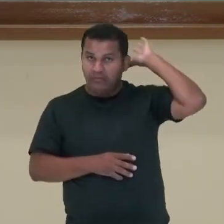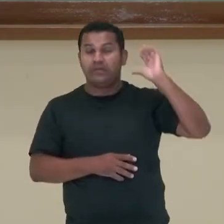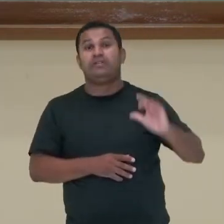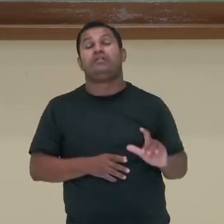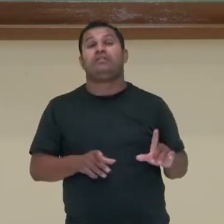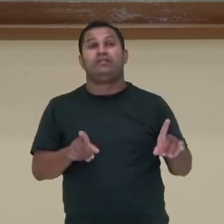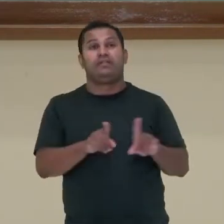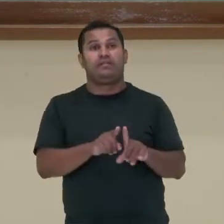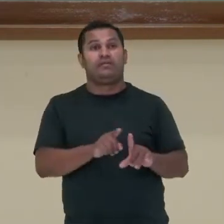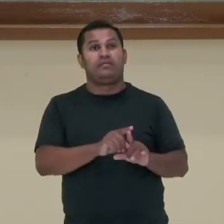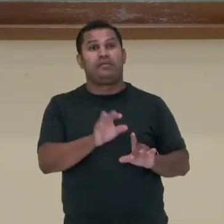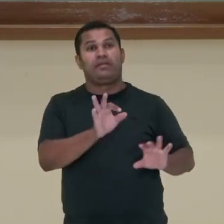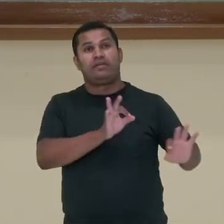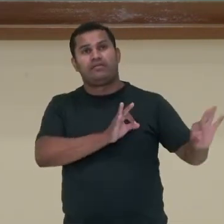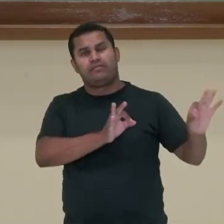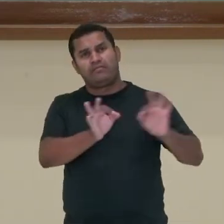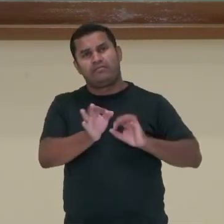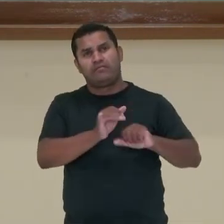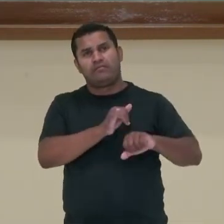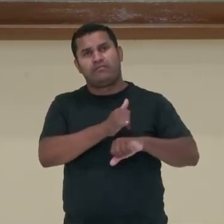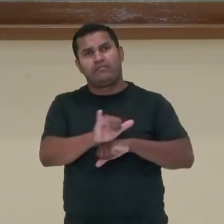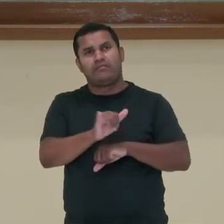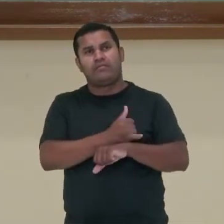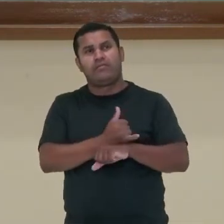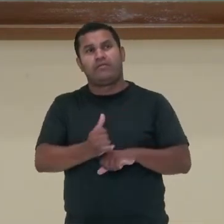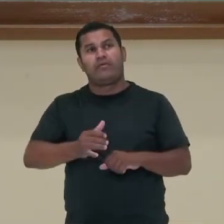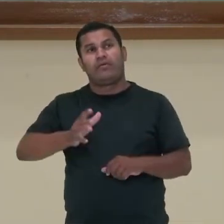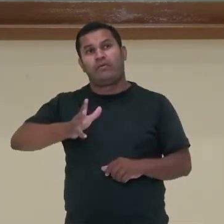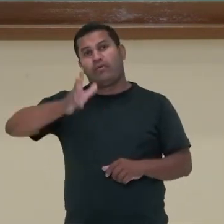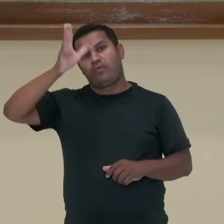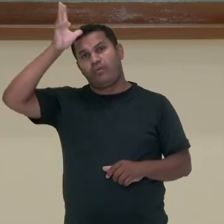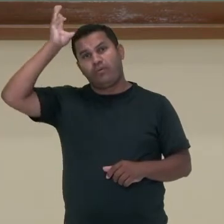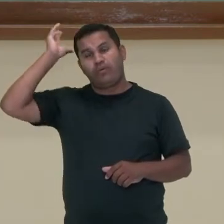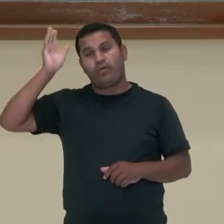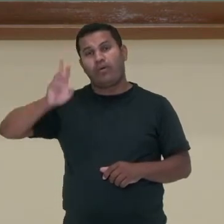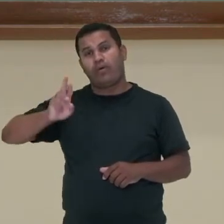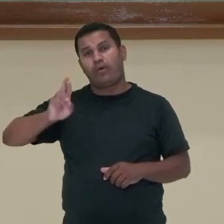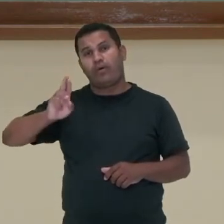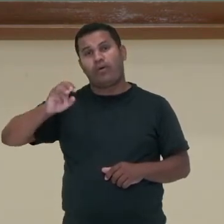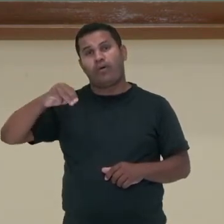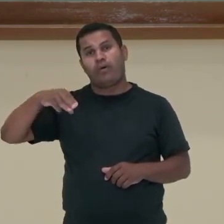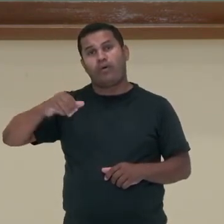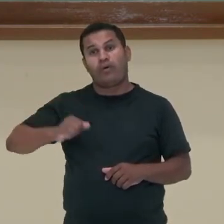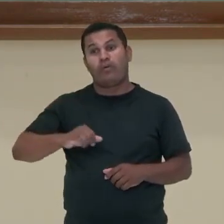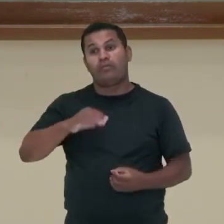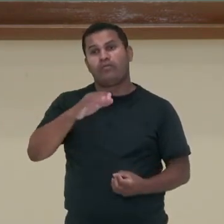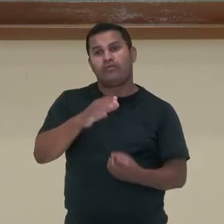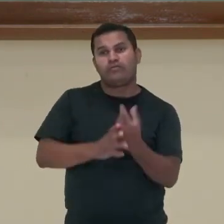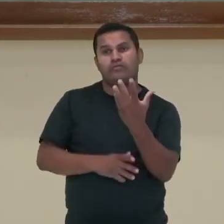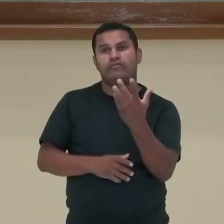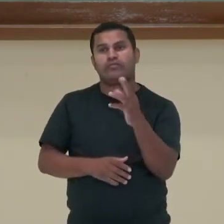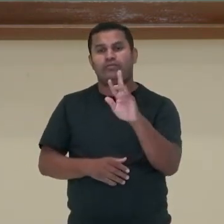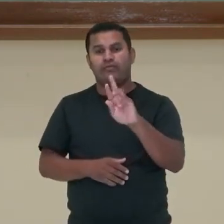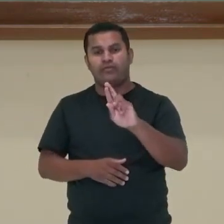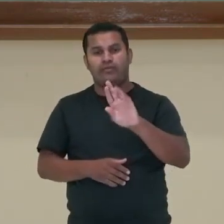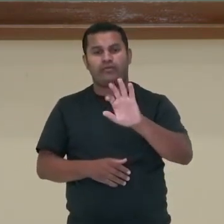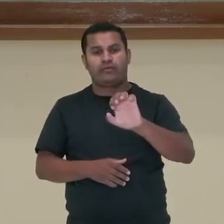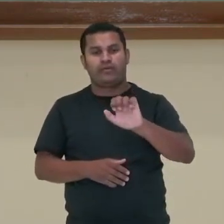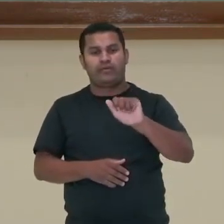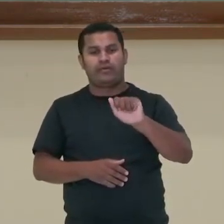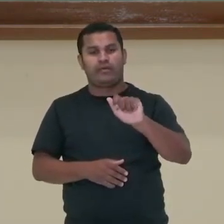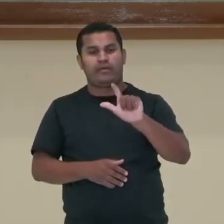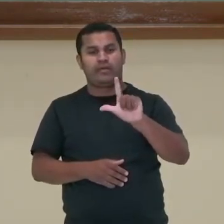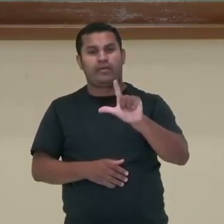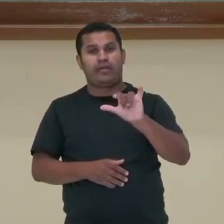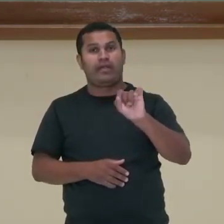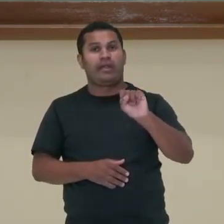perfeição humana, e o romano trouxe o realismo. O realismo significa a realidade, ou seja, o retrato de uma pessoa literalmente